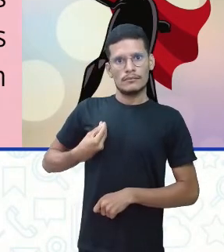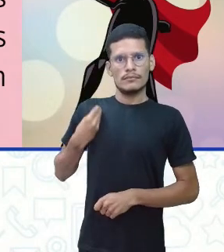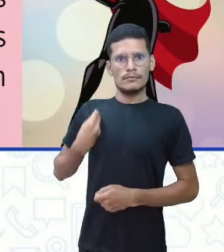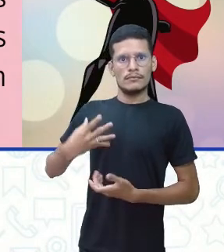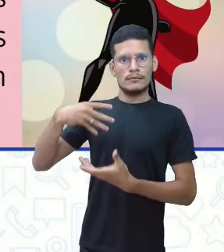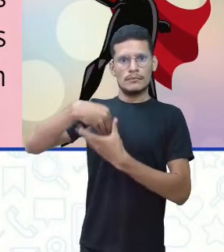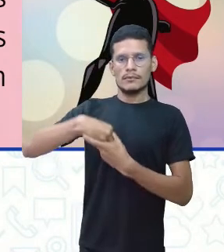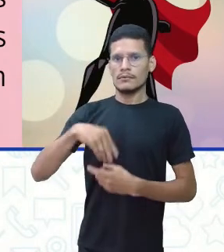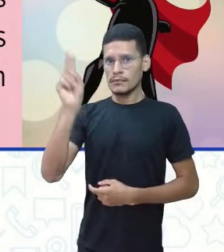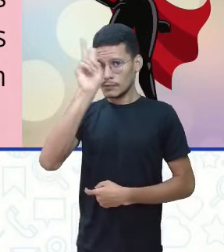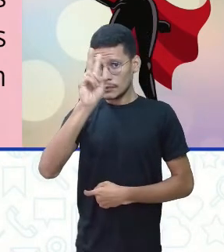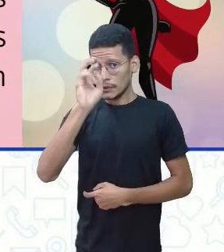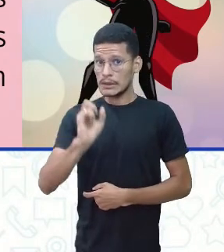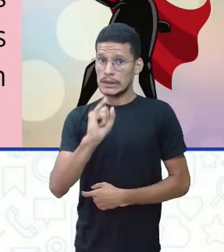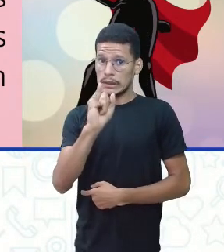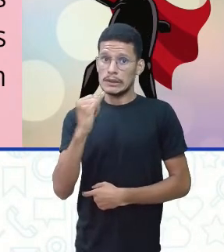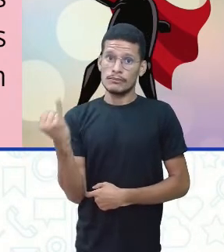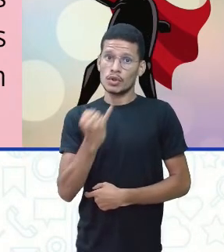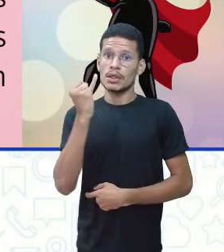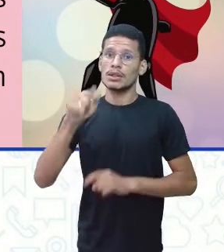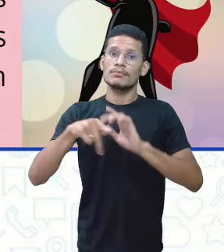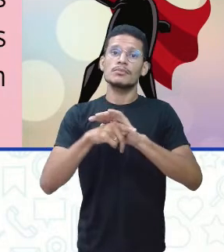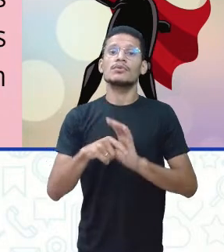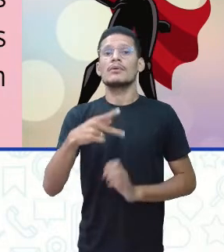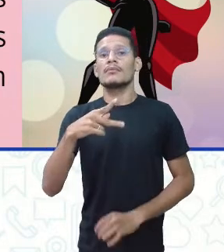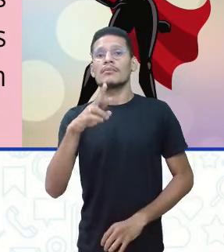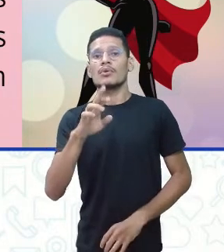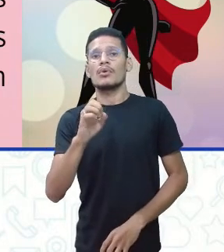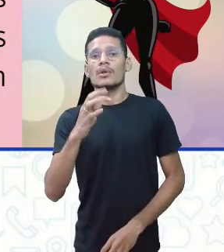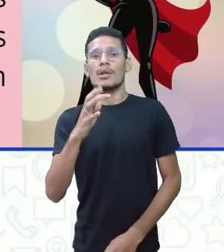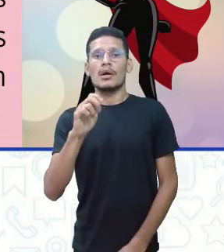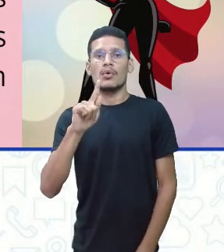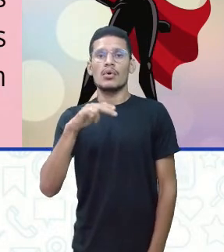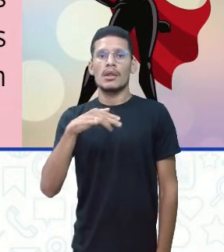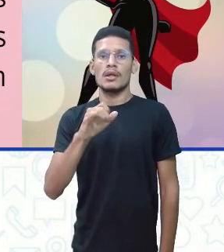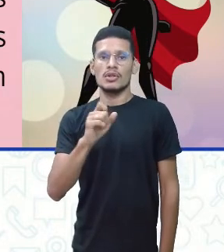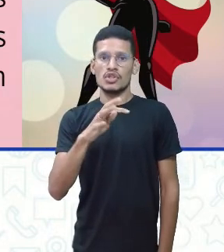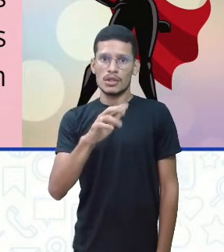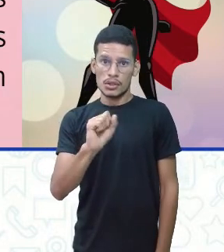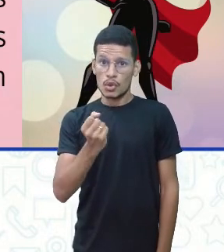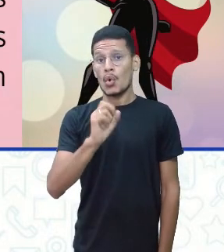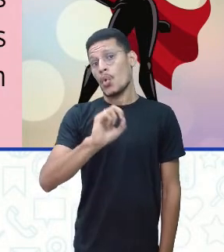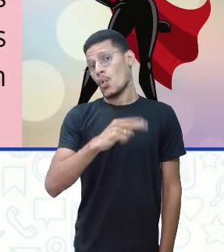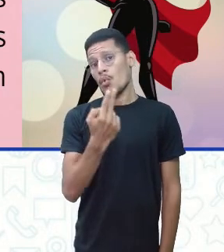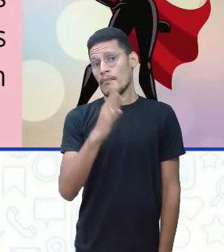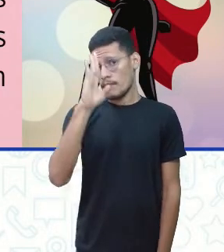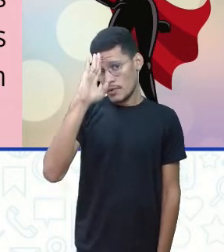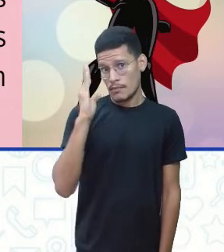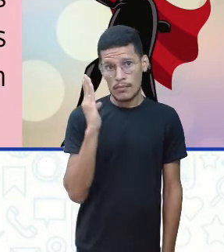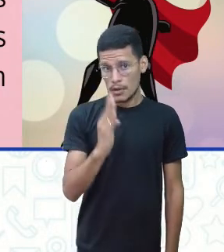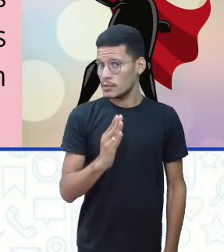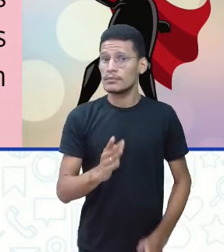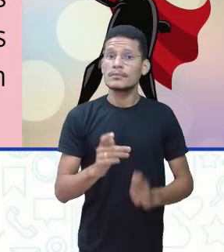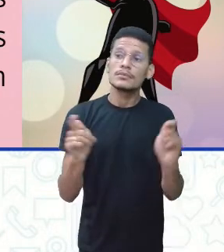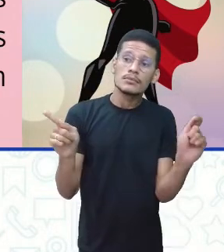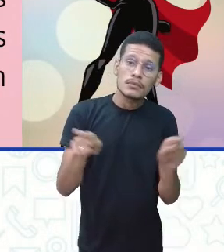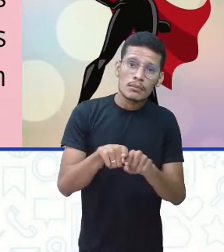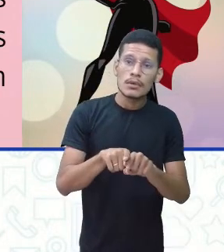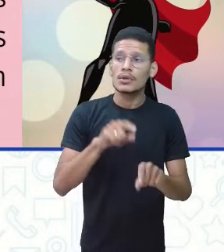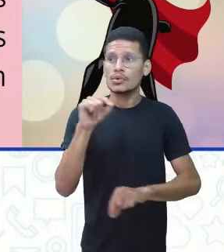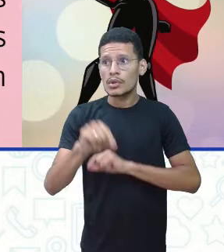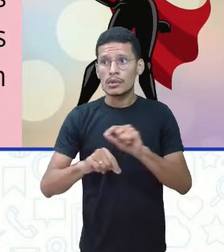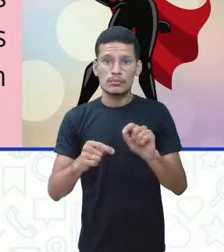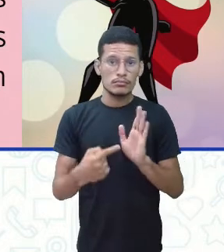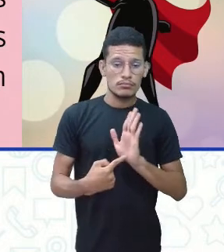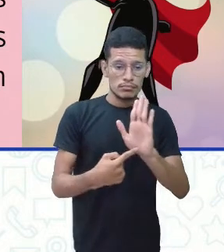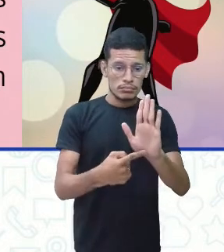Se forem mais importantes, são o quê? Os protagonistas ou principais. Já aqueles que surgem na história, mas